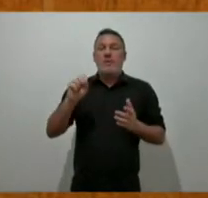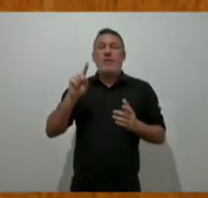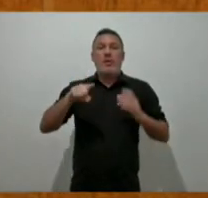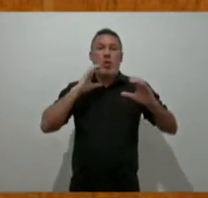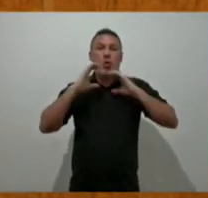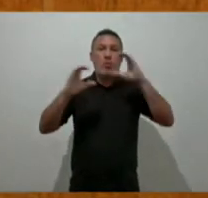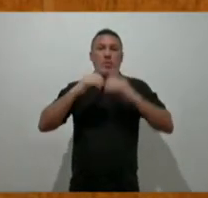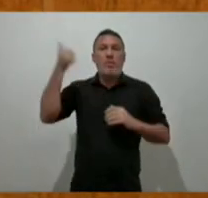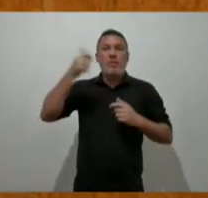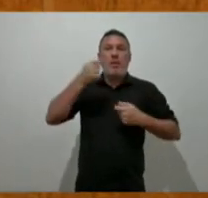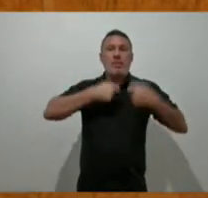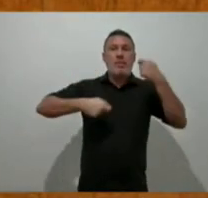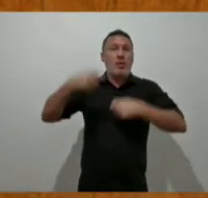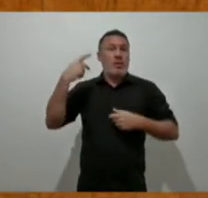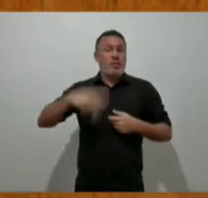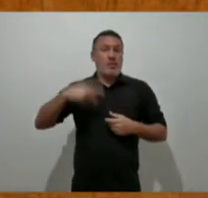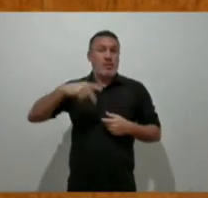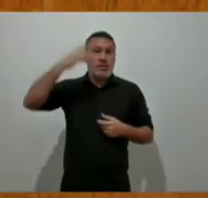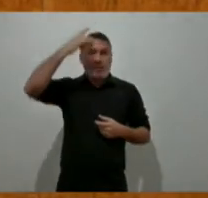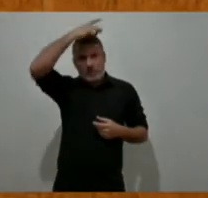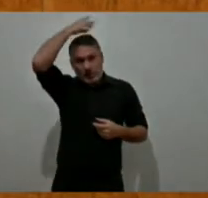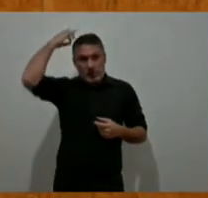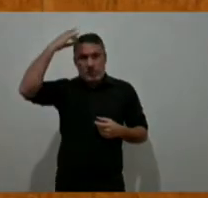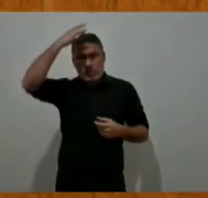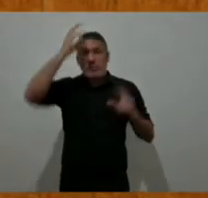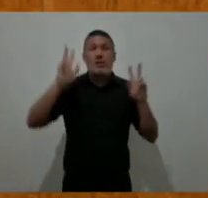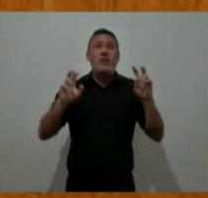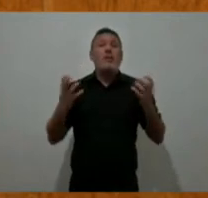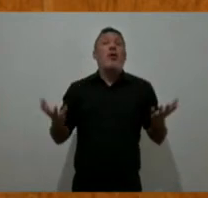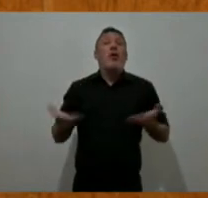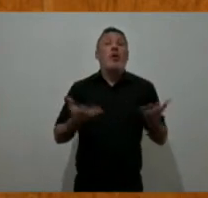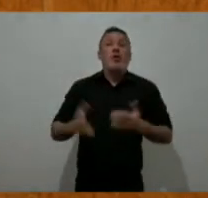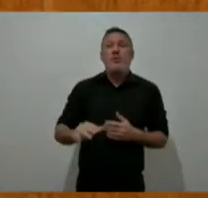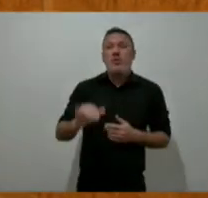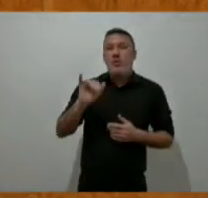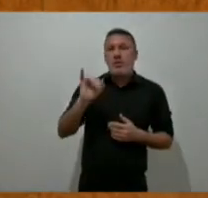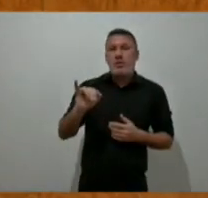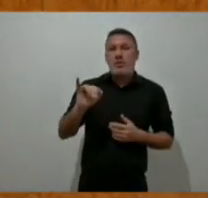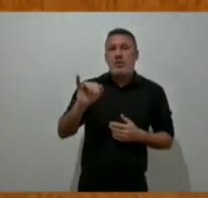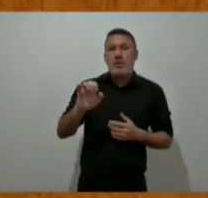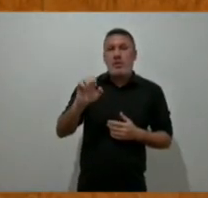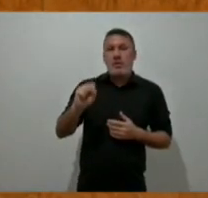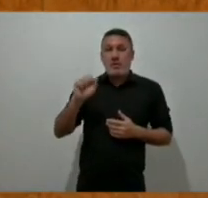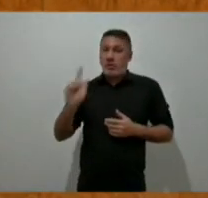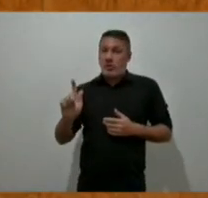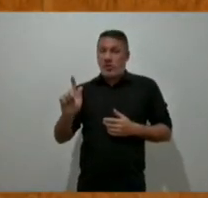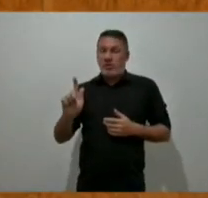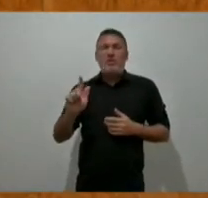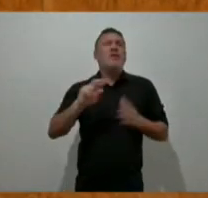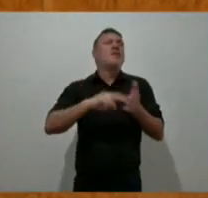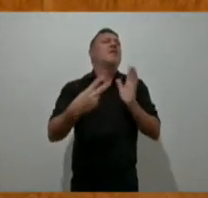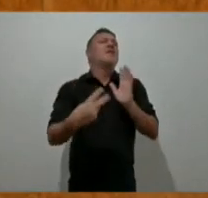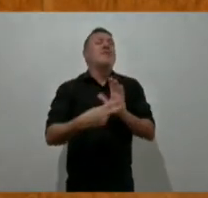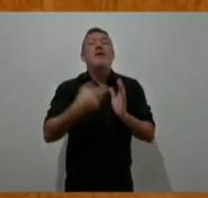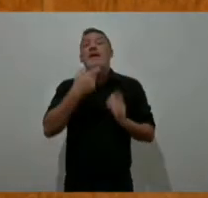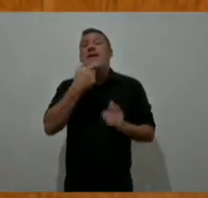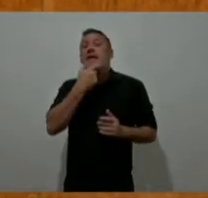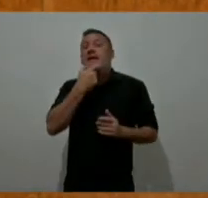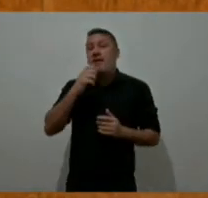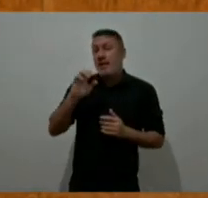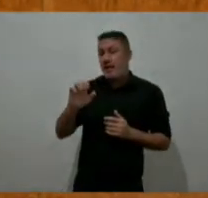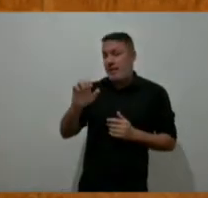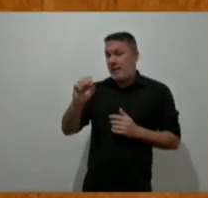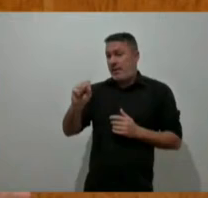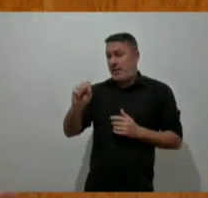Espírito Santo. O tema de hoje, ESG, uma sigla que em inglês significa Environmental, Social and